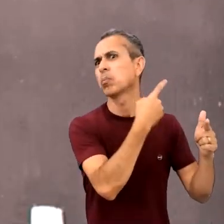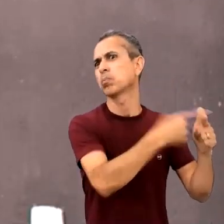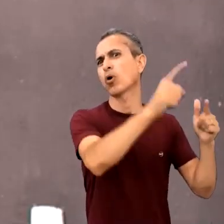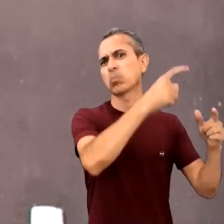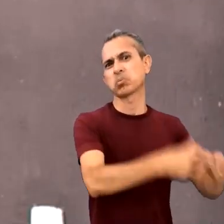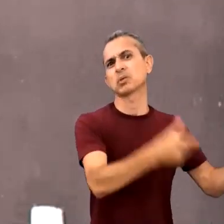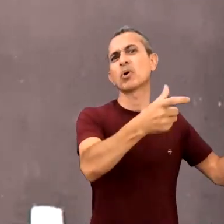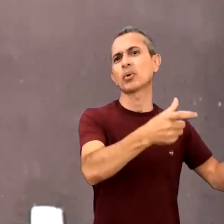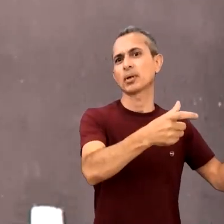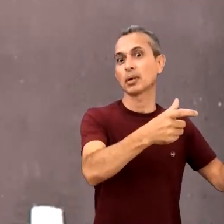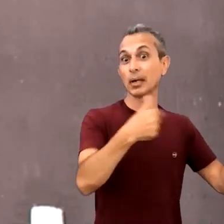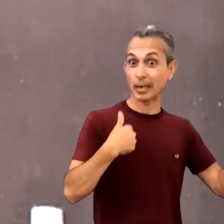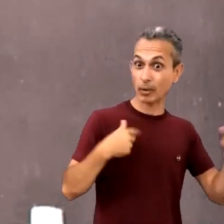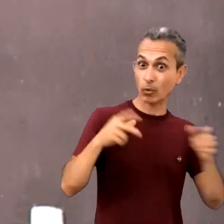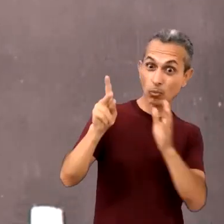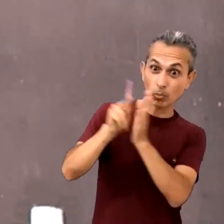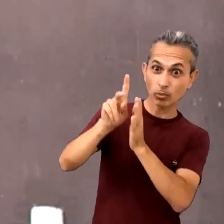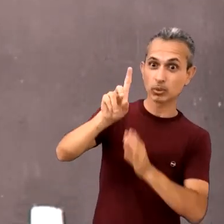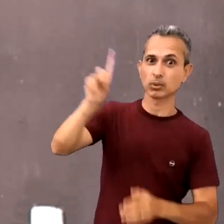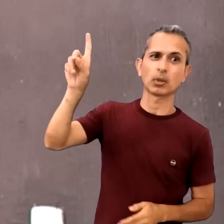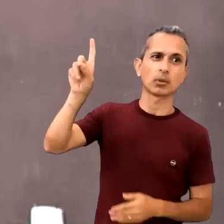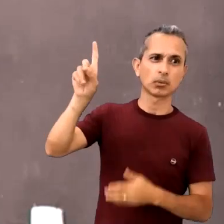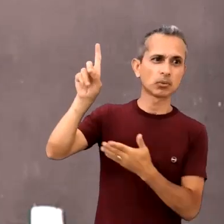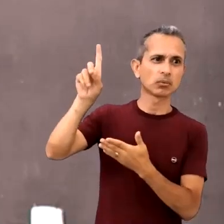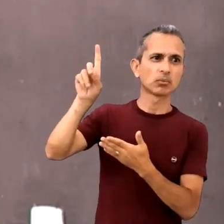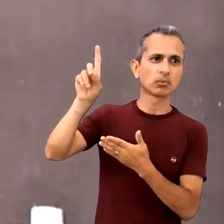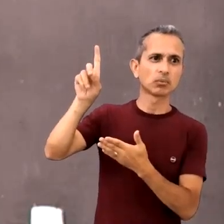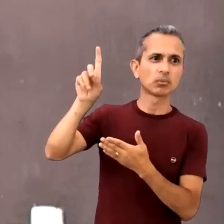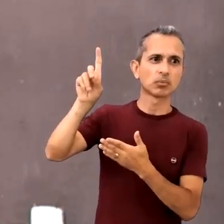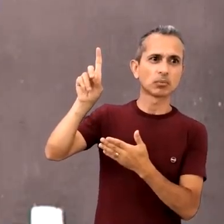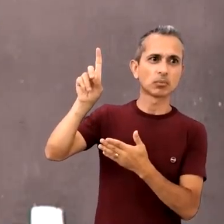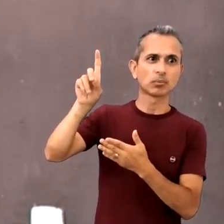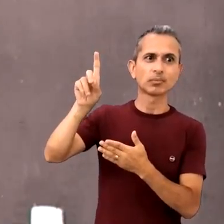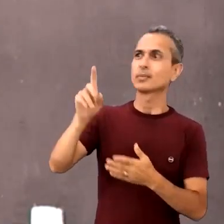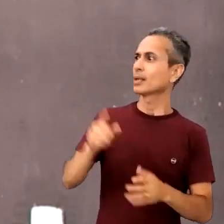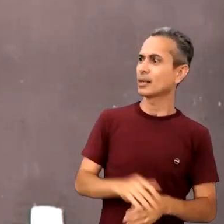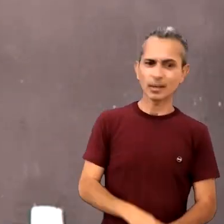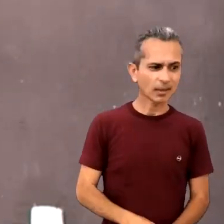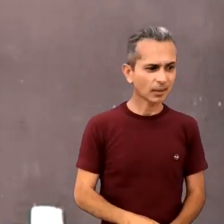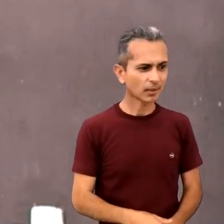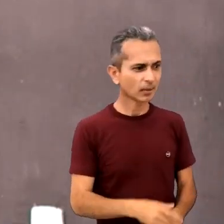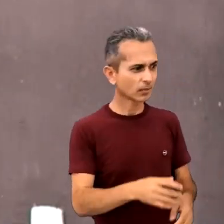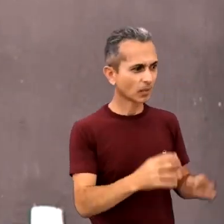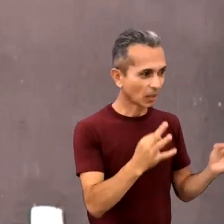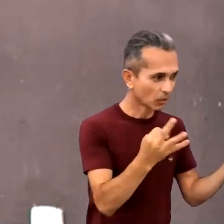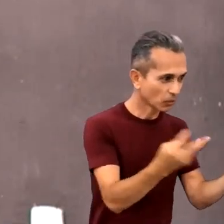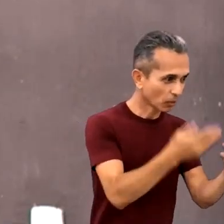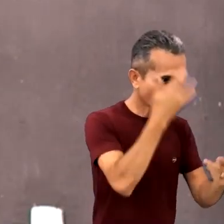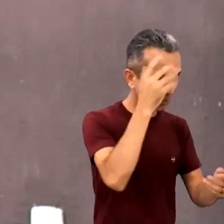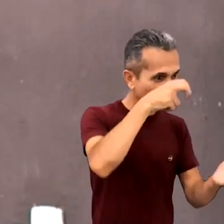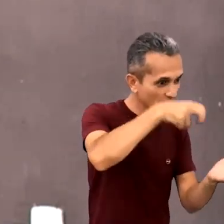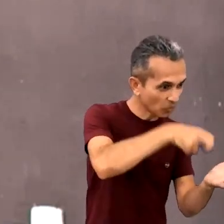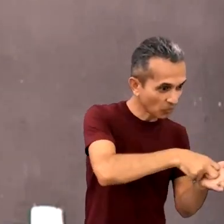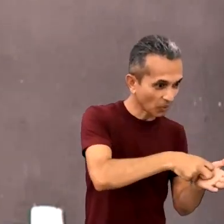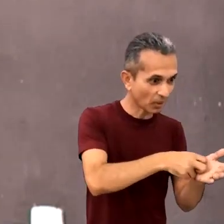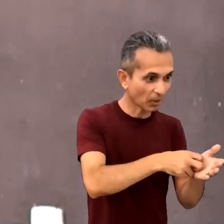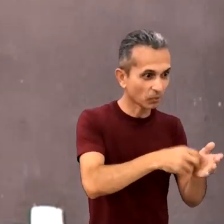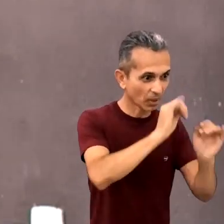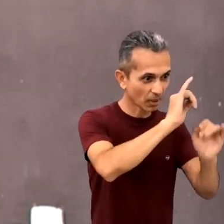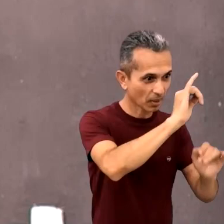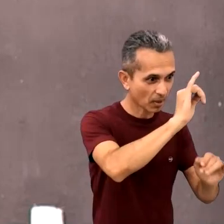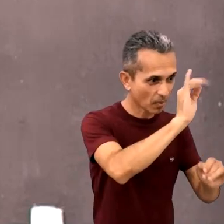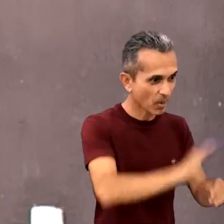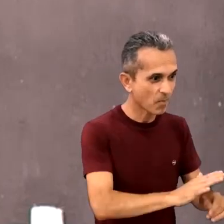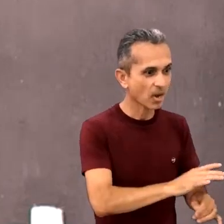Eu pertenço a Deus. Não, mas está todo mundo se ajoelhando para a imagem. Não tem problema. Sadraque,